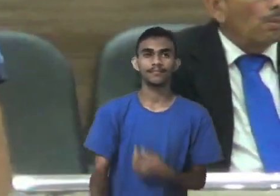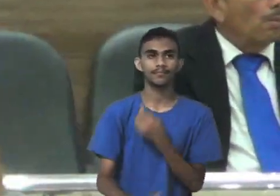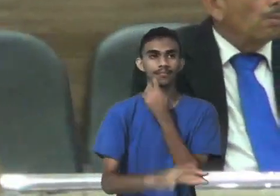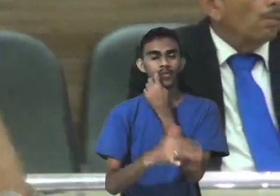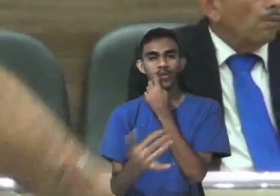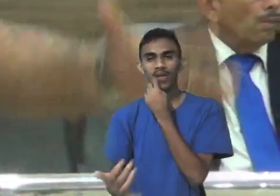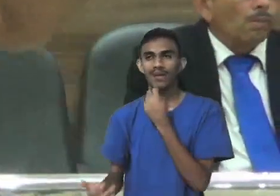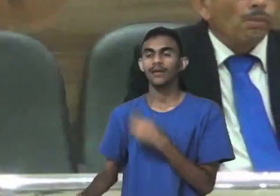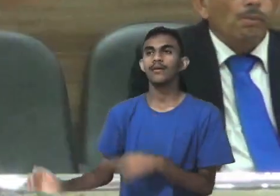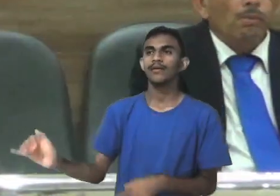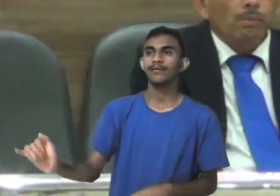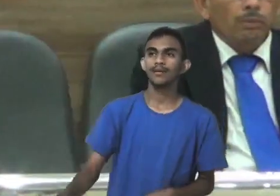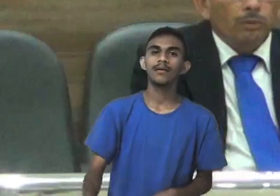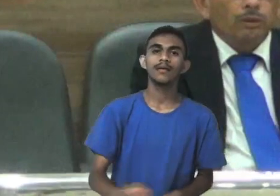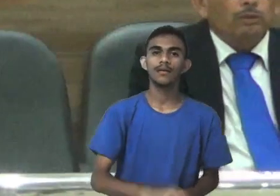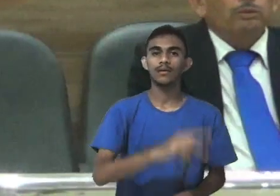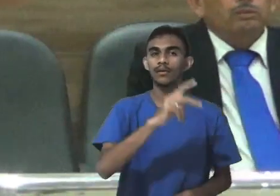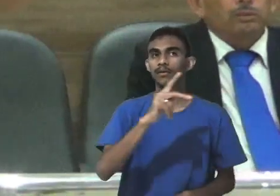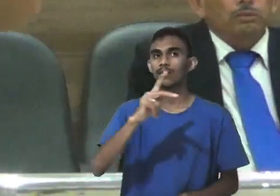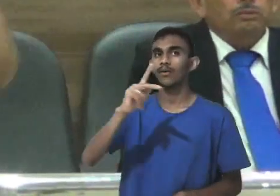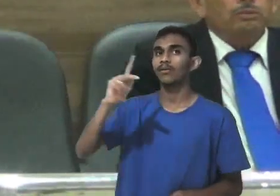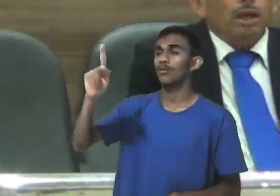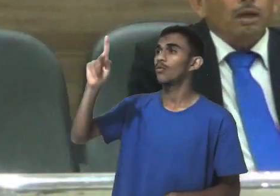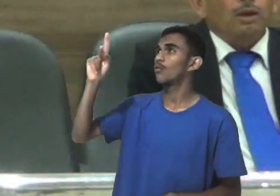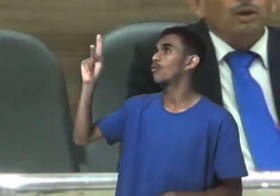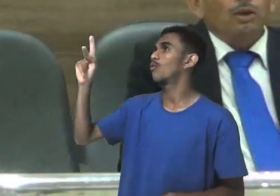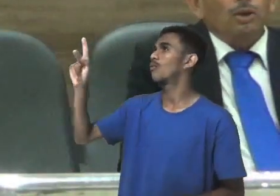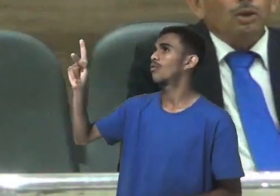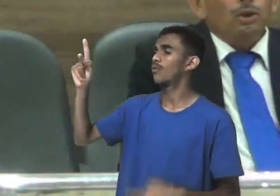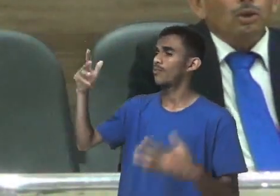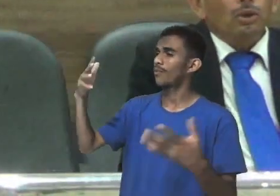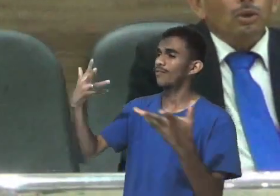ser. Tu és o